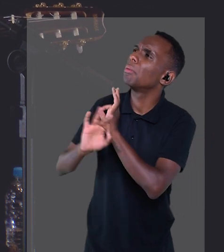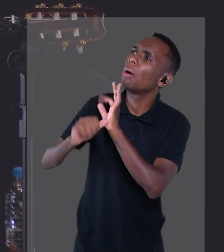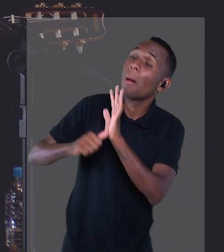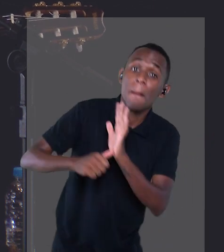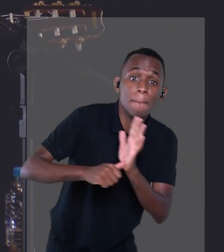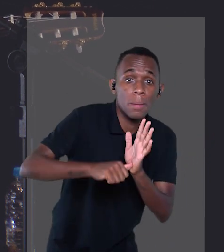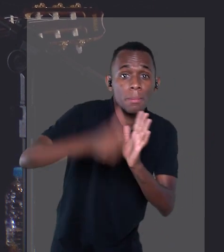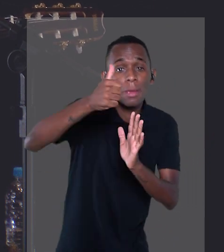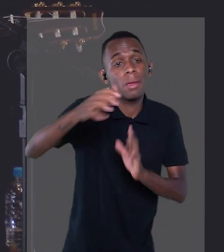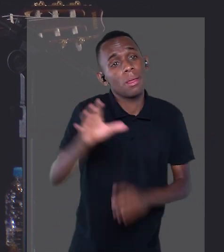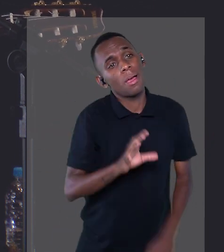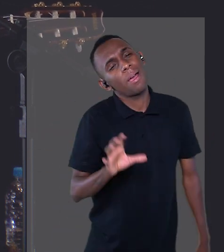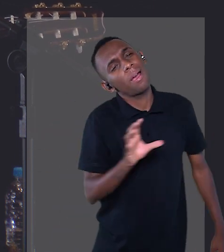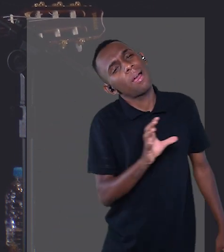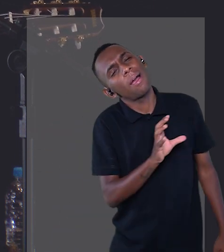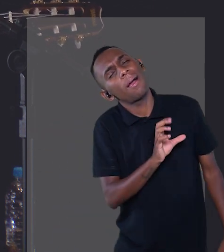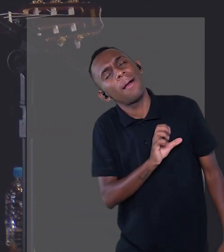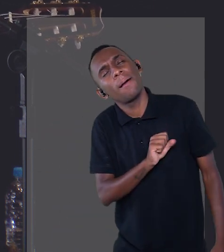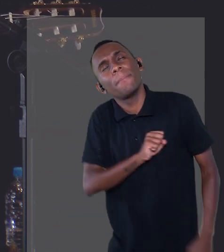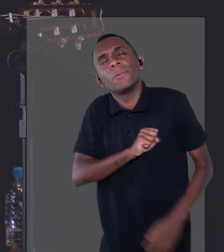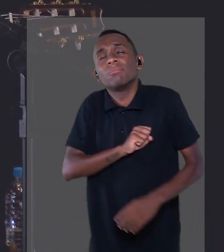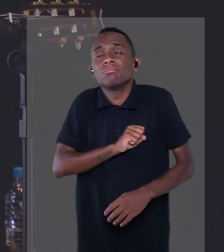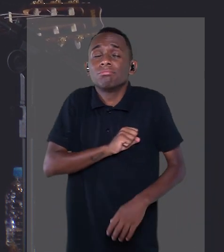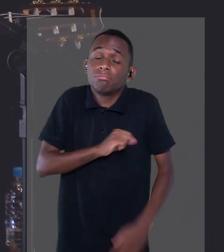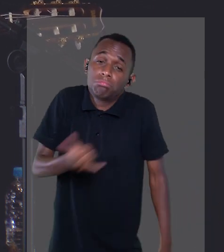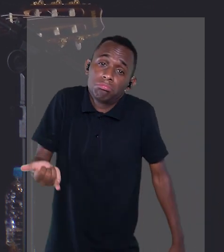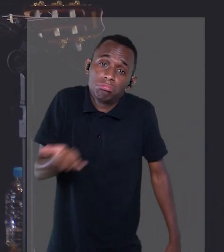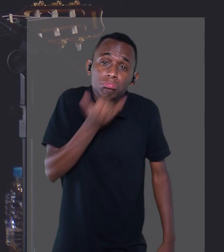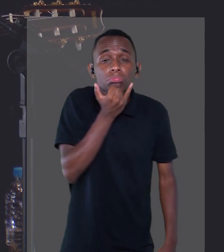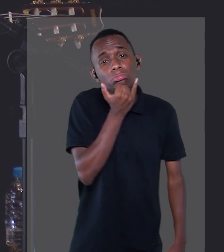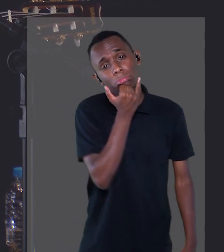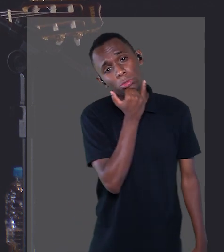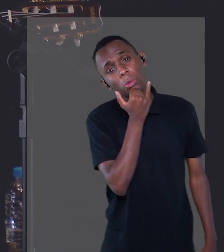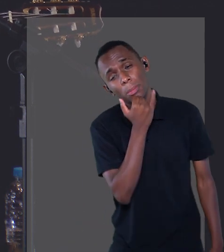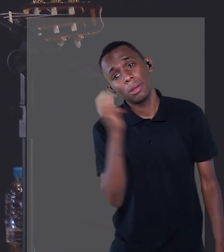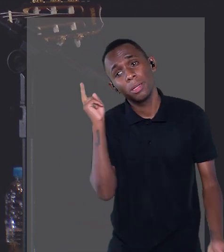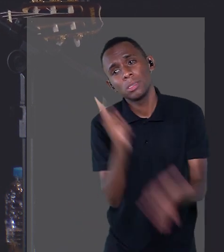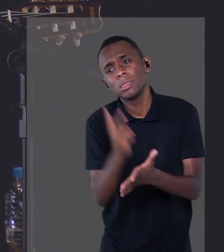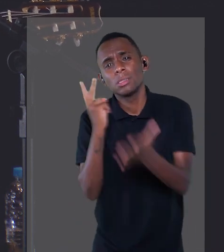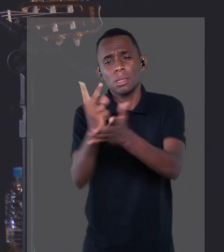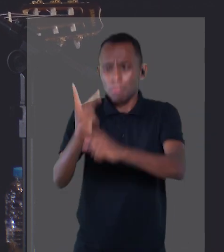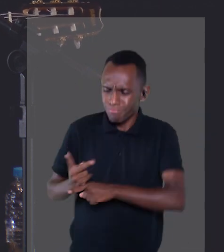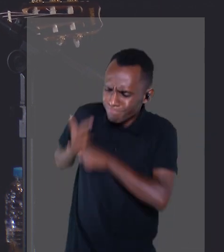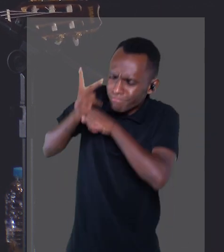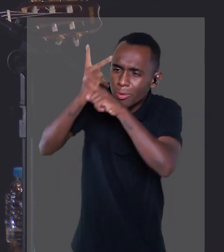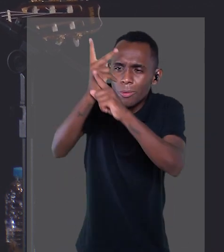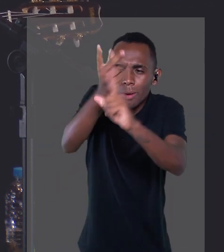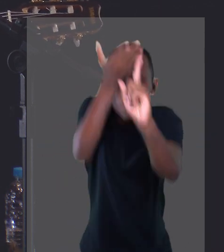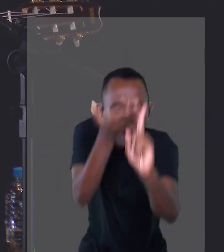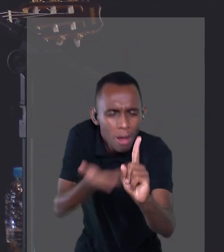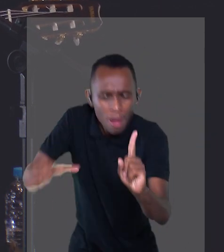primeiro amor. Sinto, mas vou sempre buscar e te